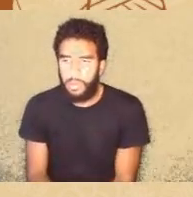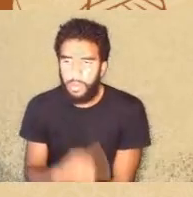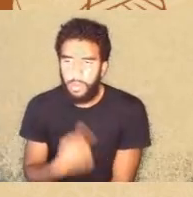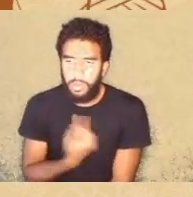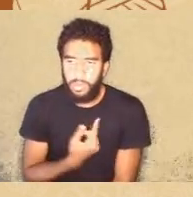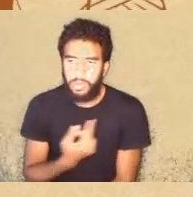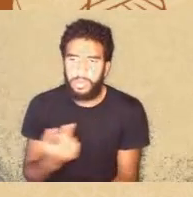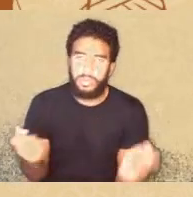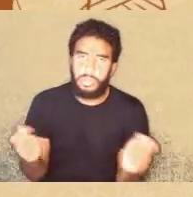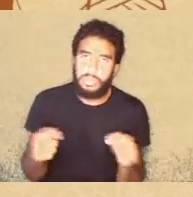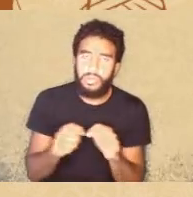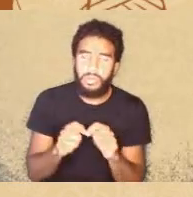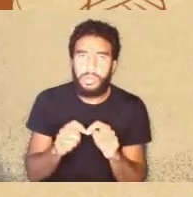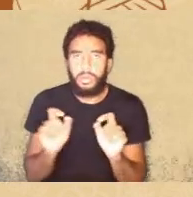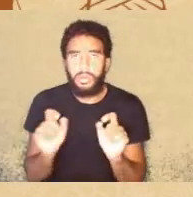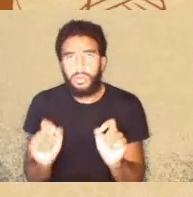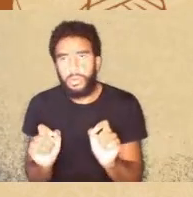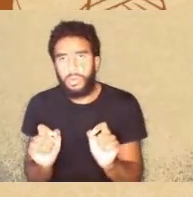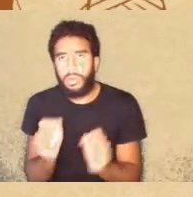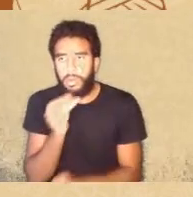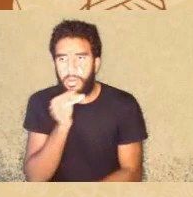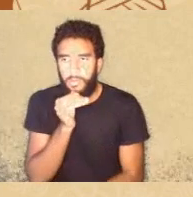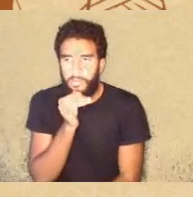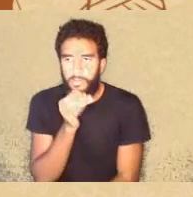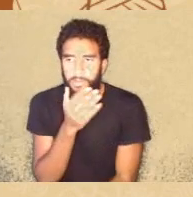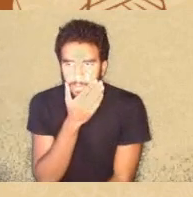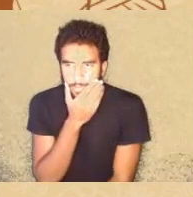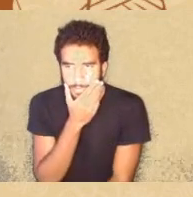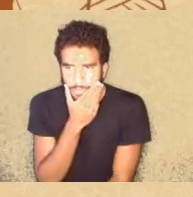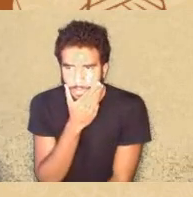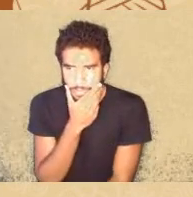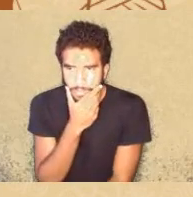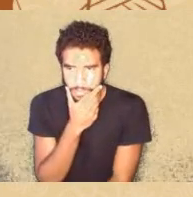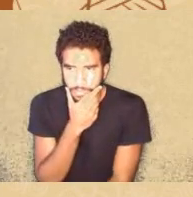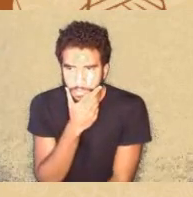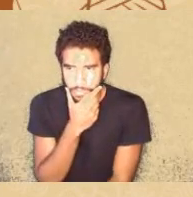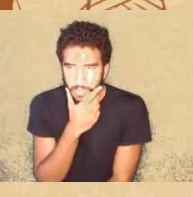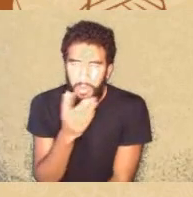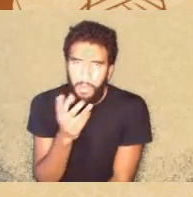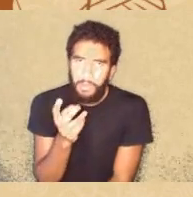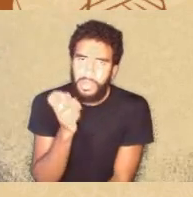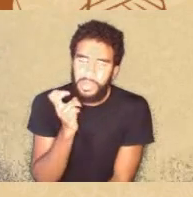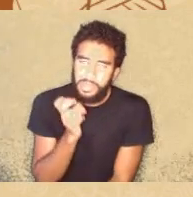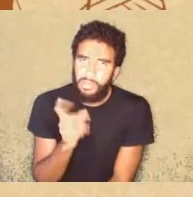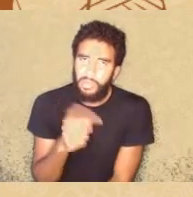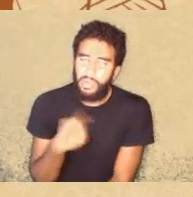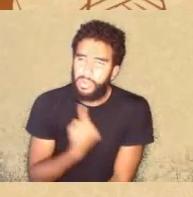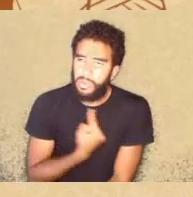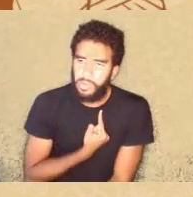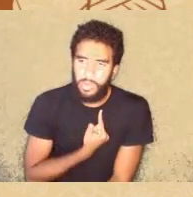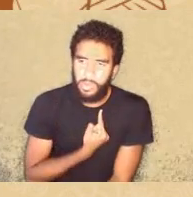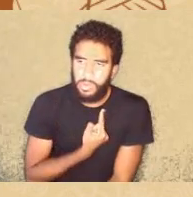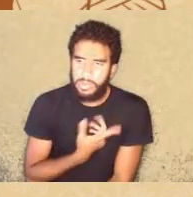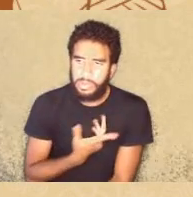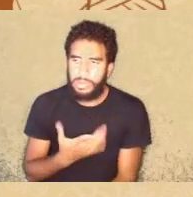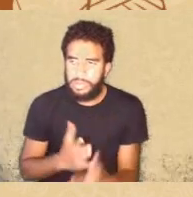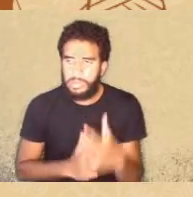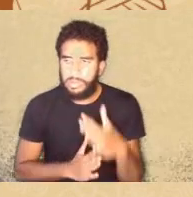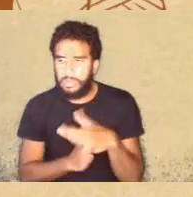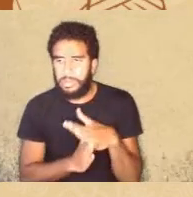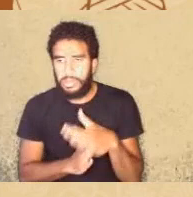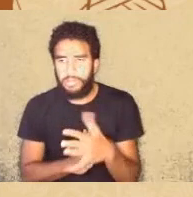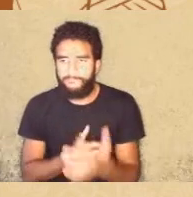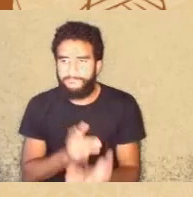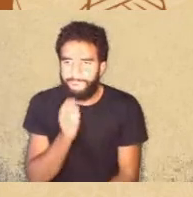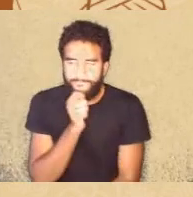por exemplo, já na ação afirmativa, eu vejo que a gente ainda não está no limite da ação afirmativa.